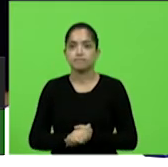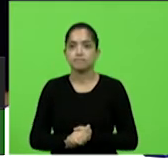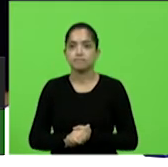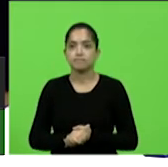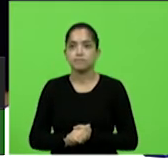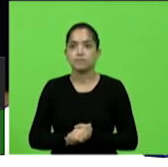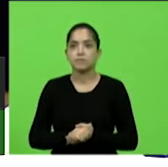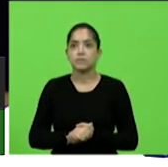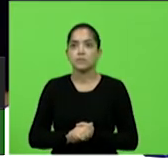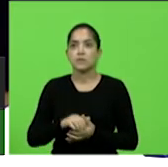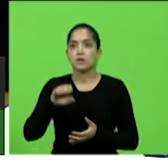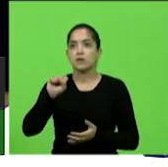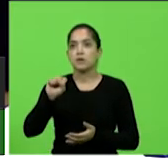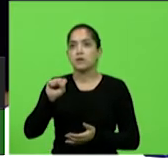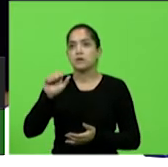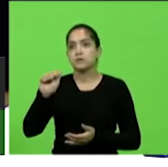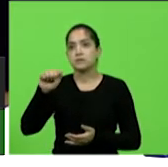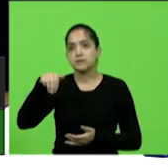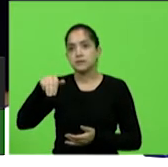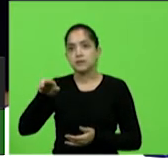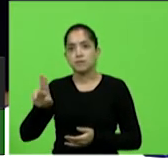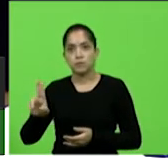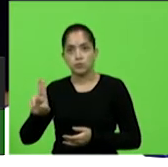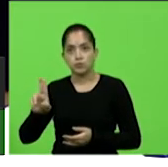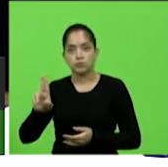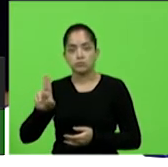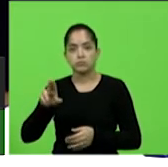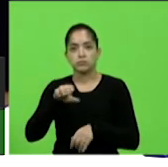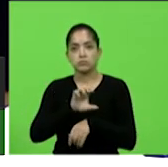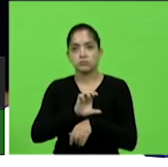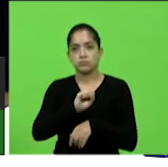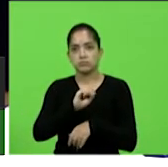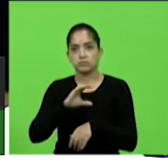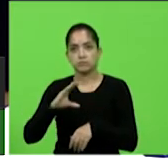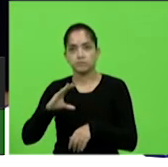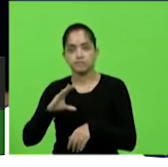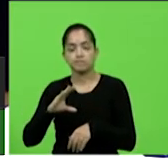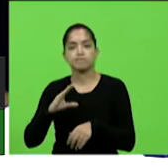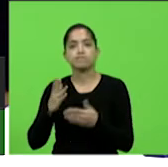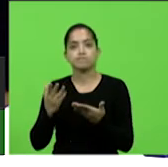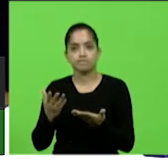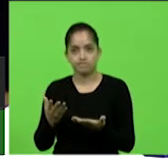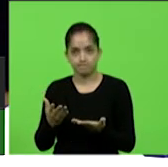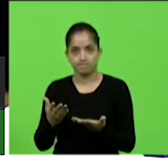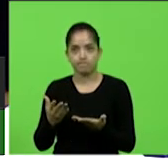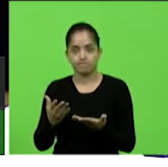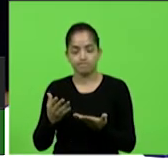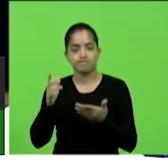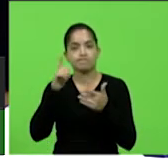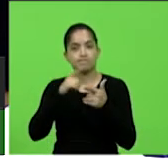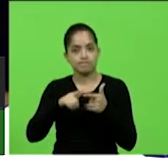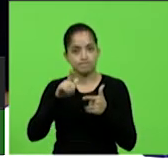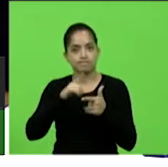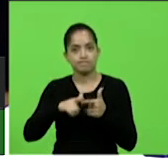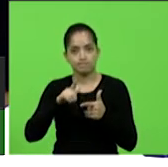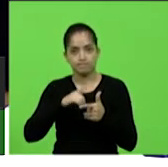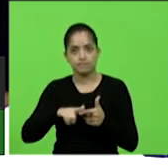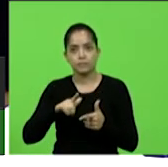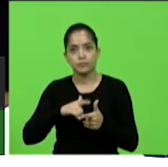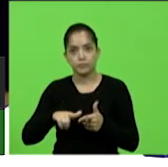SAMU. O SAMU catarinense tem se tornado um grande problema para os